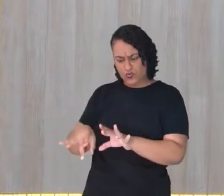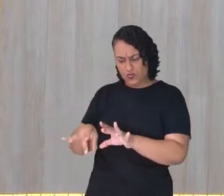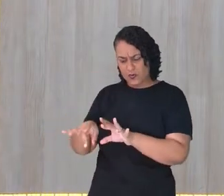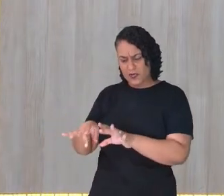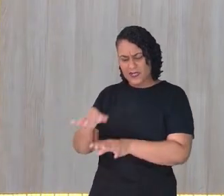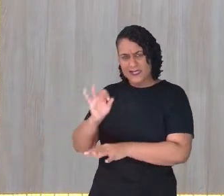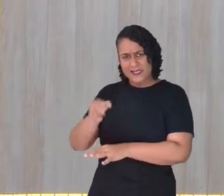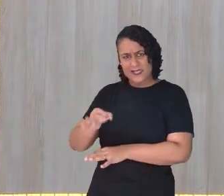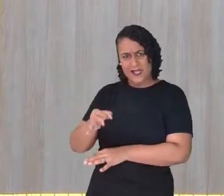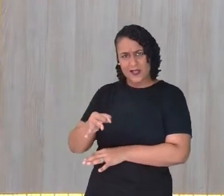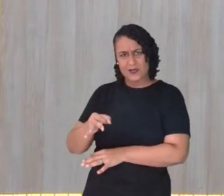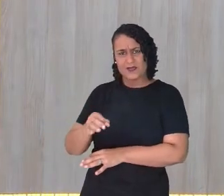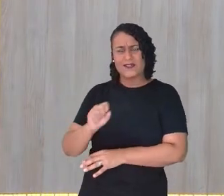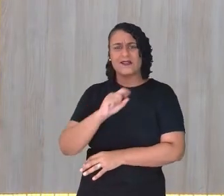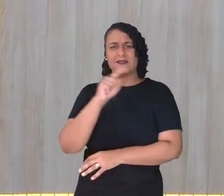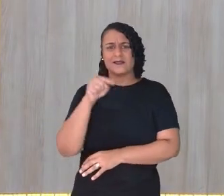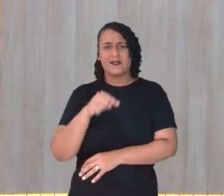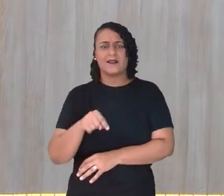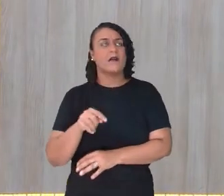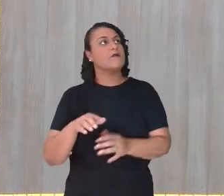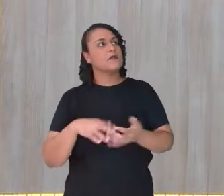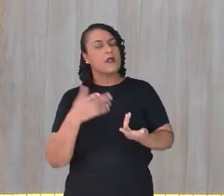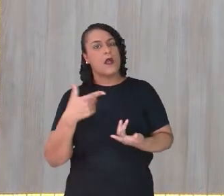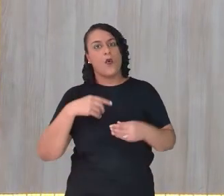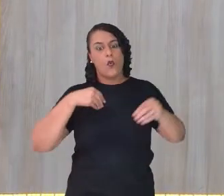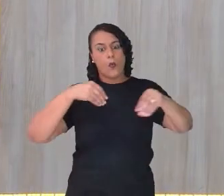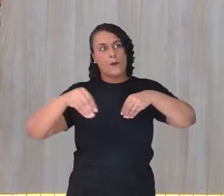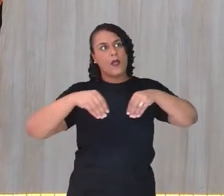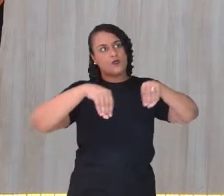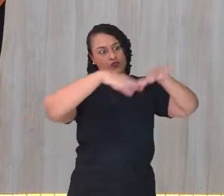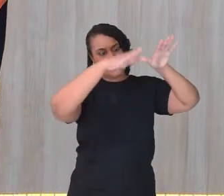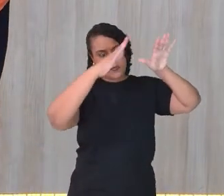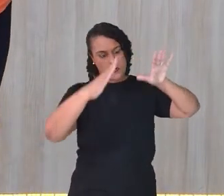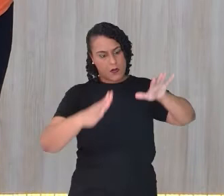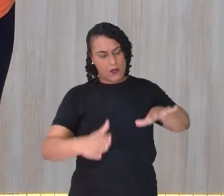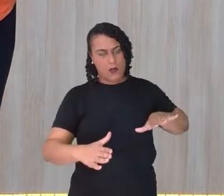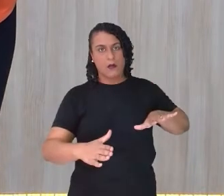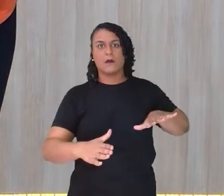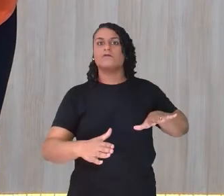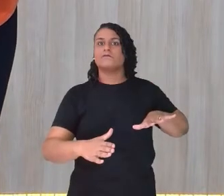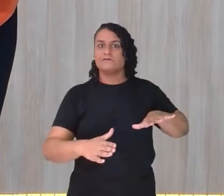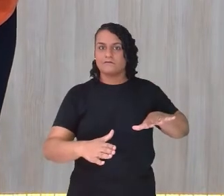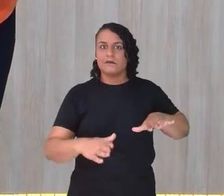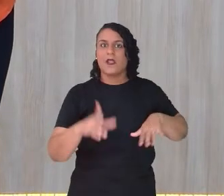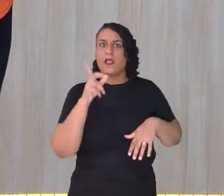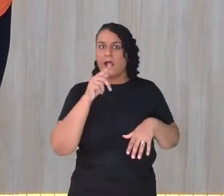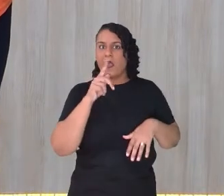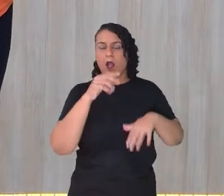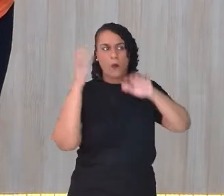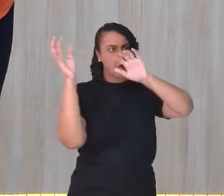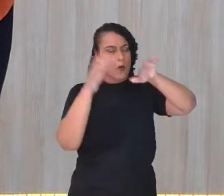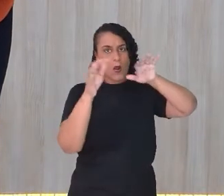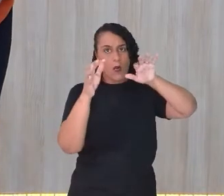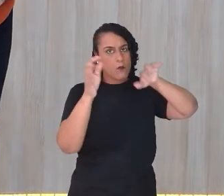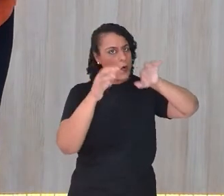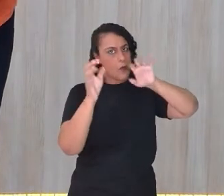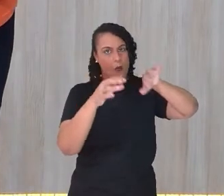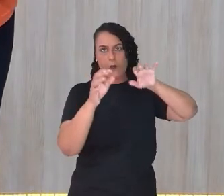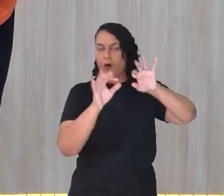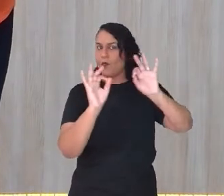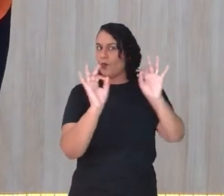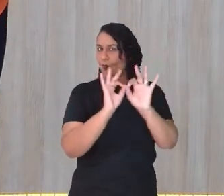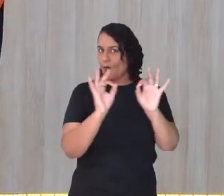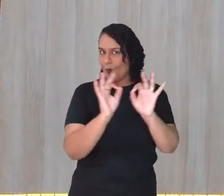foi colocado um plástico, né? Uma lona para proteger e a água está passando por baixo? Faltou aí uma inspeção, faltou